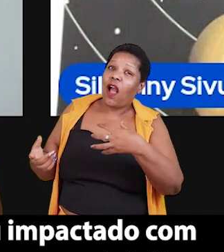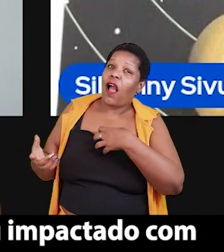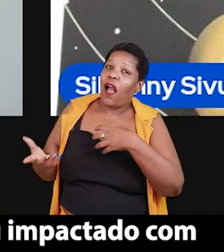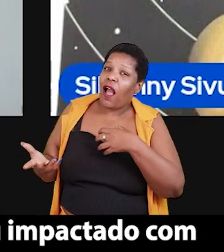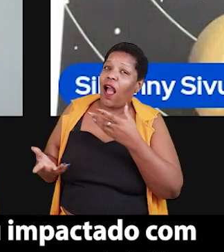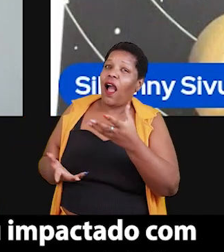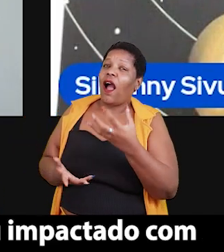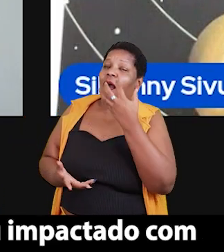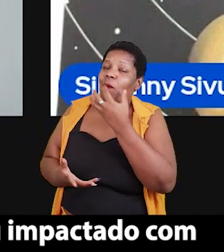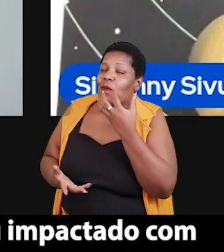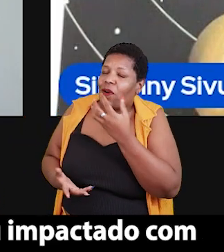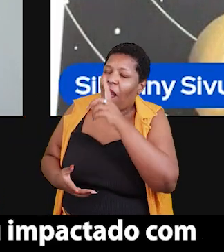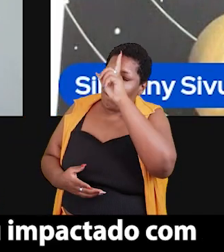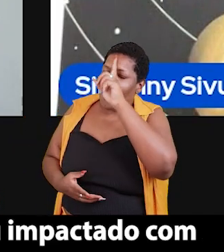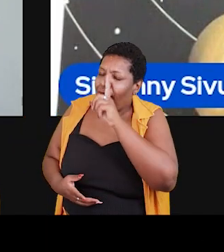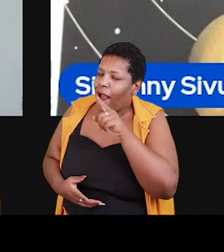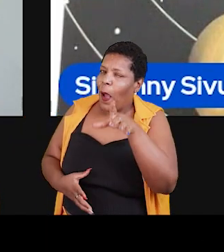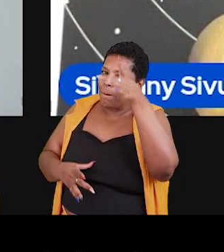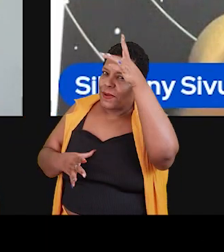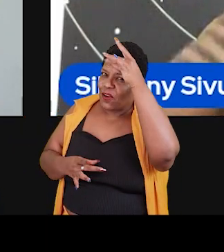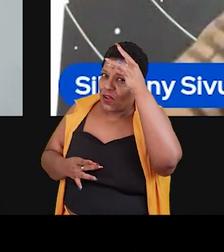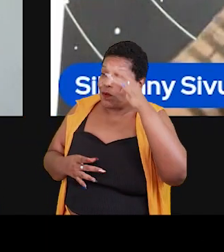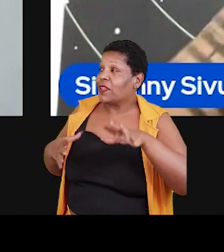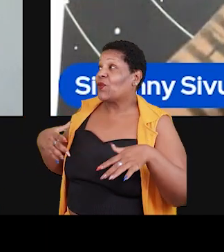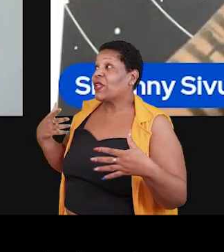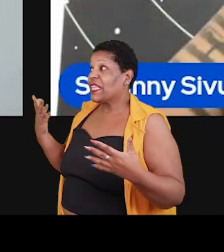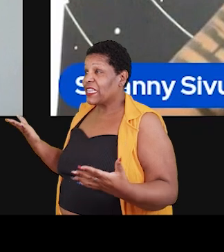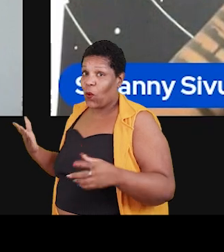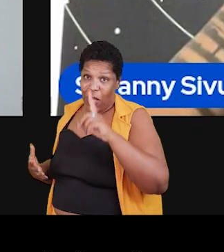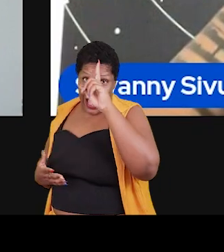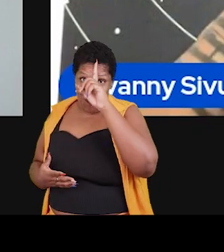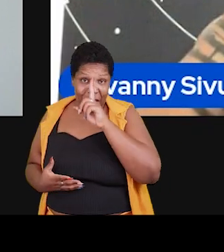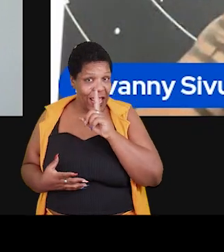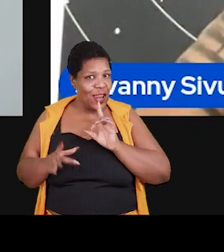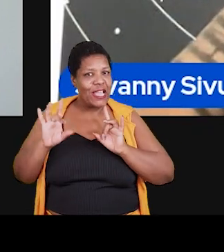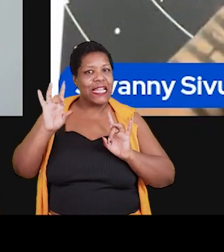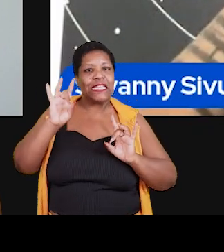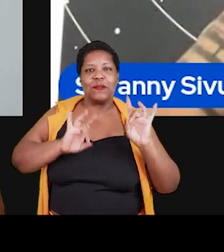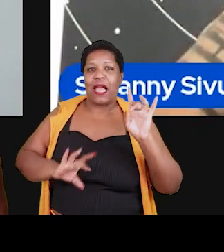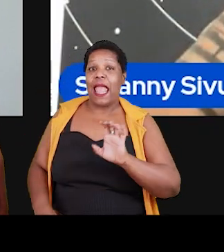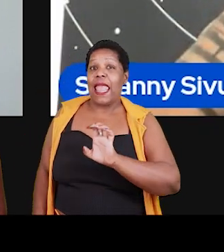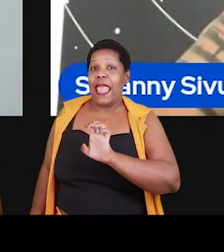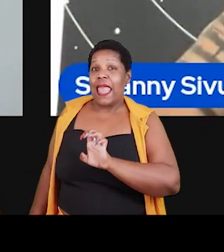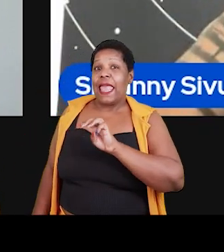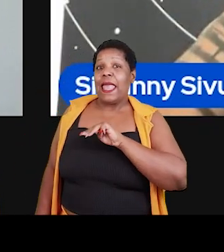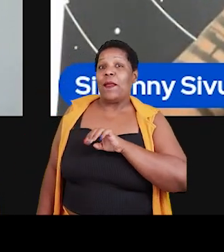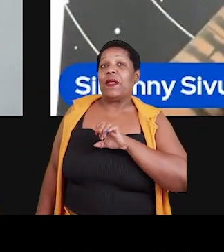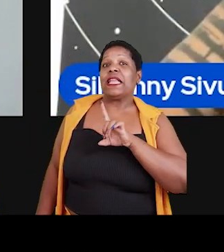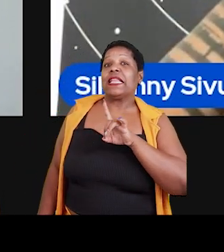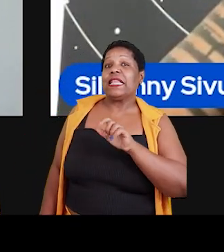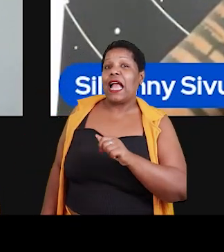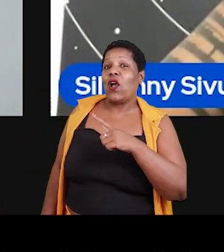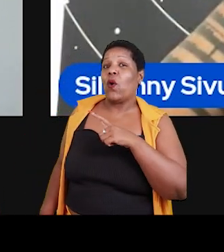impactado com a performance dela? Então, assim, Amarelo é muito especial. O Emicida tem